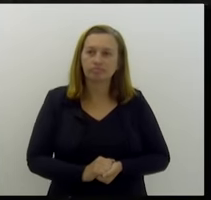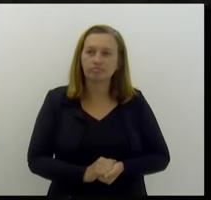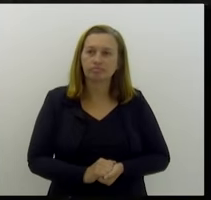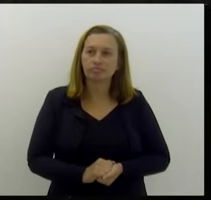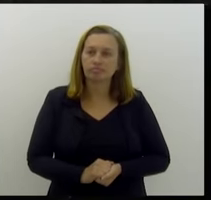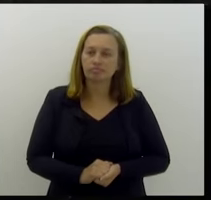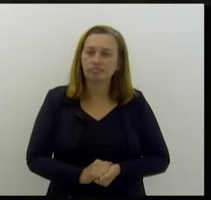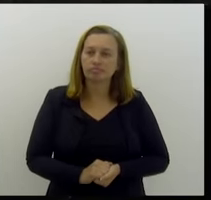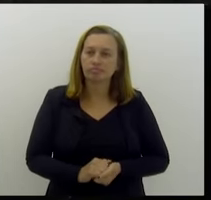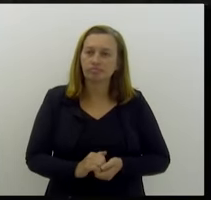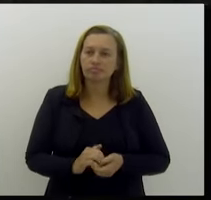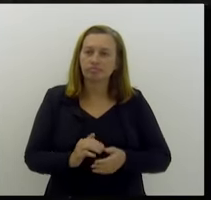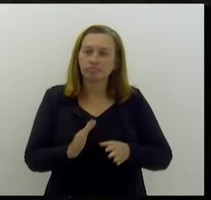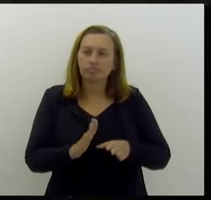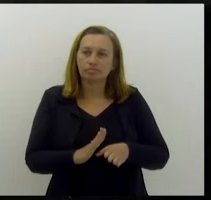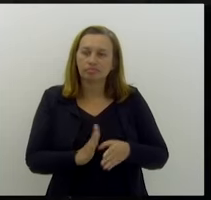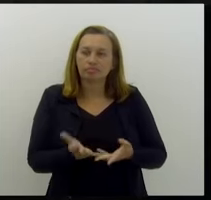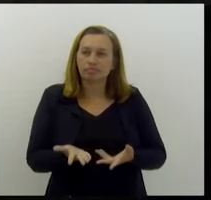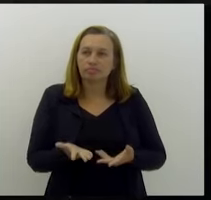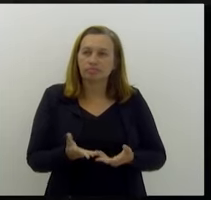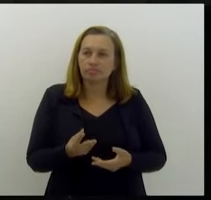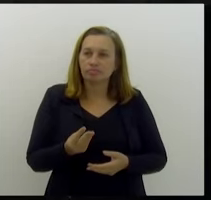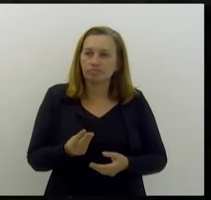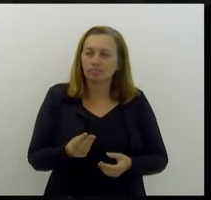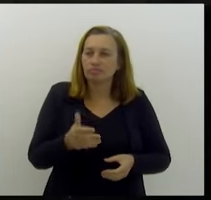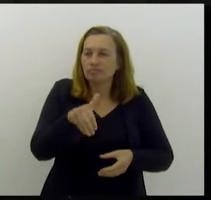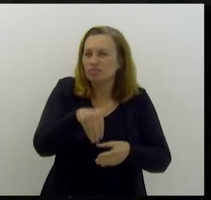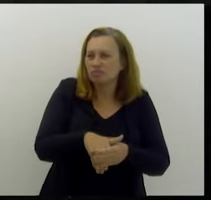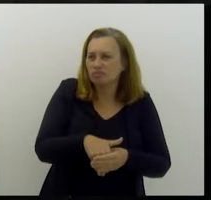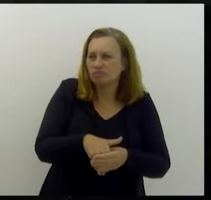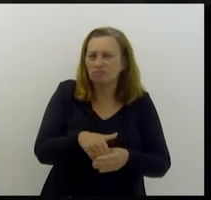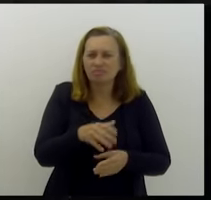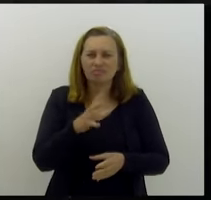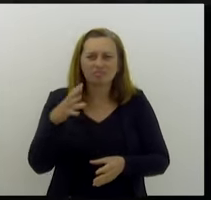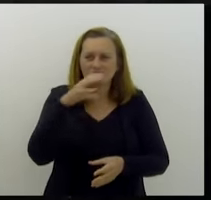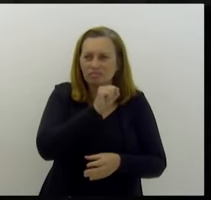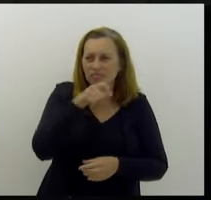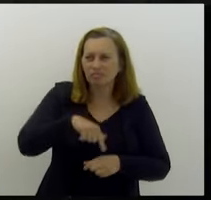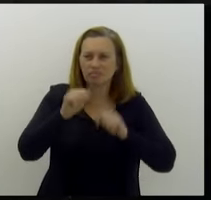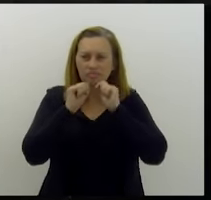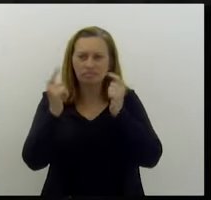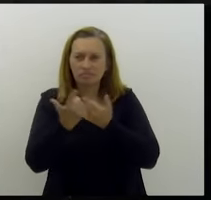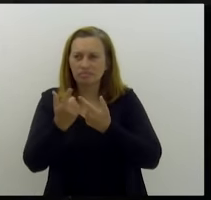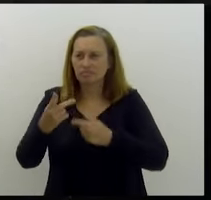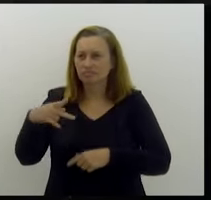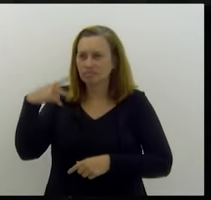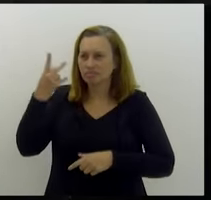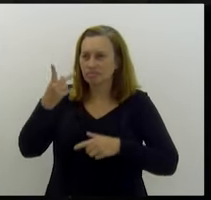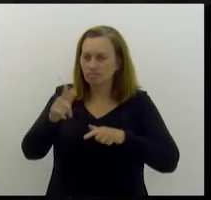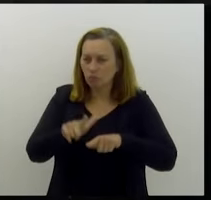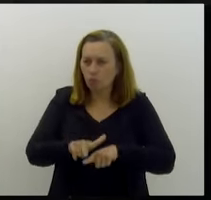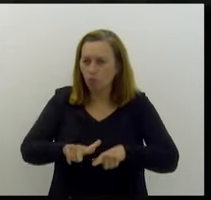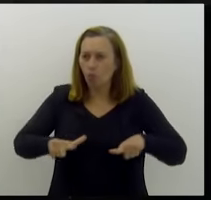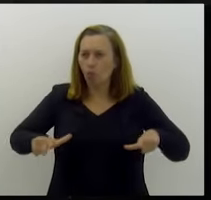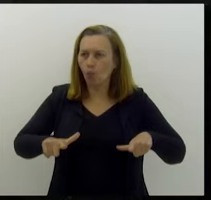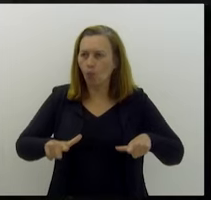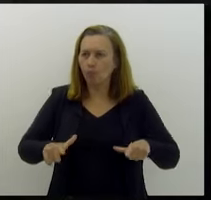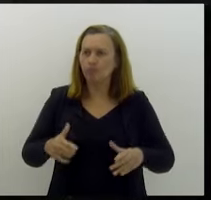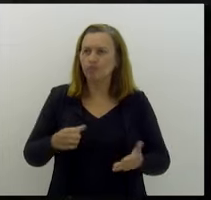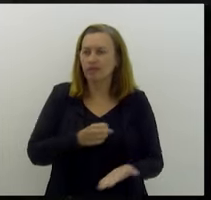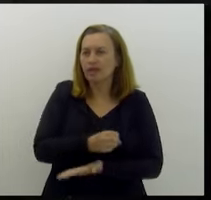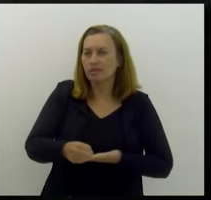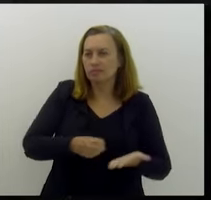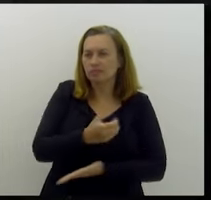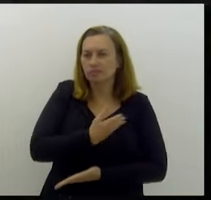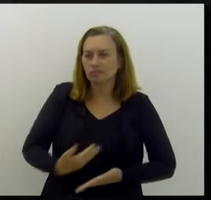rebaixa alerge coloca as mensagens para ser votada do dia paraa noite esse Parlamento vazio a base do governo não tá aqui isso